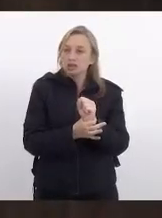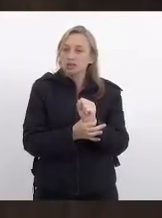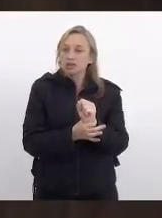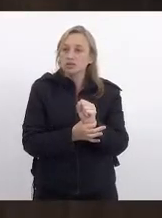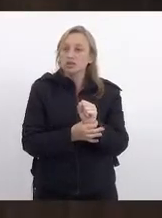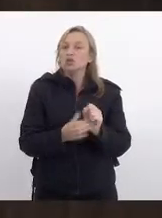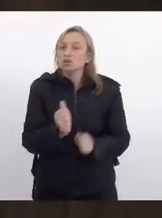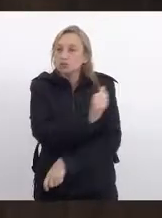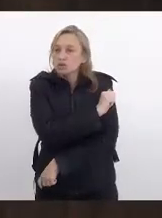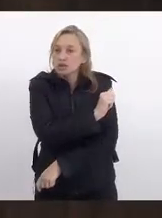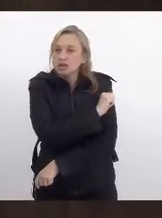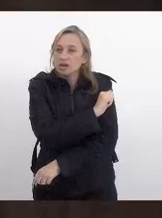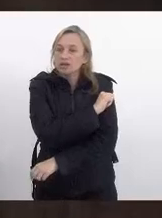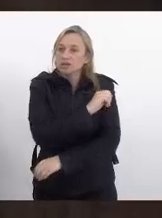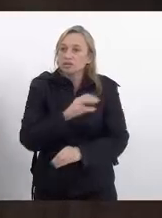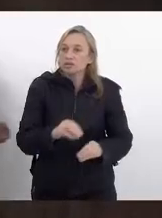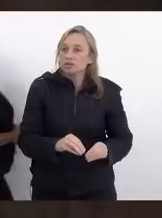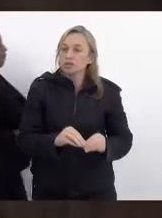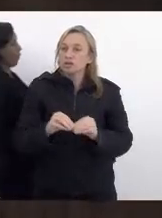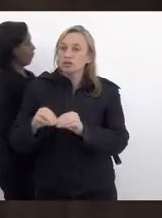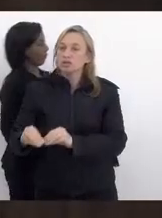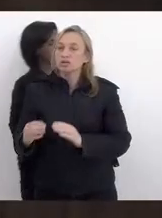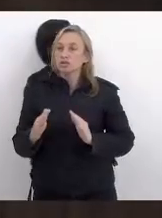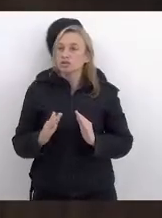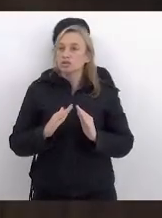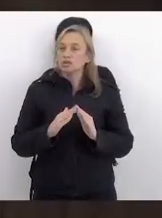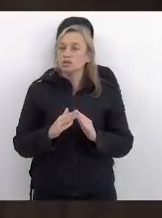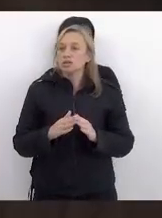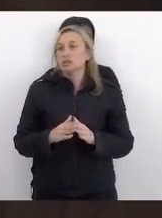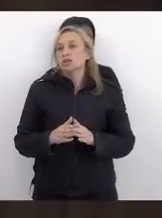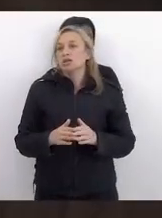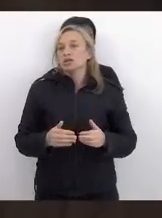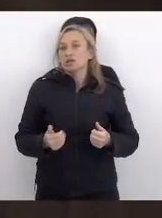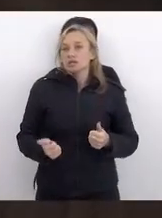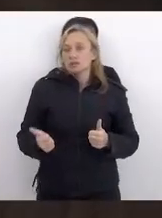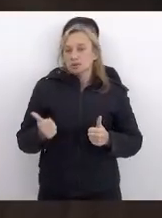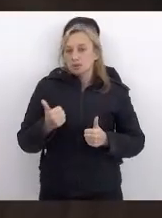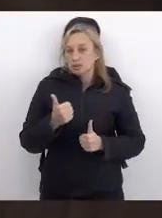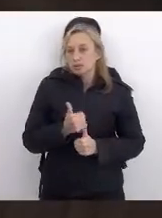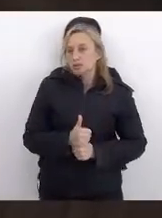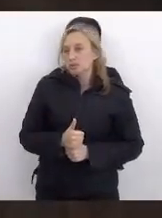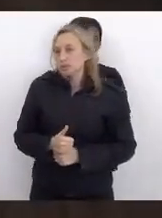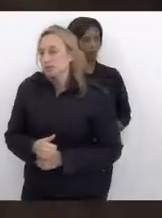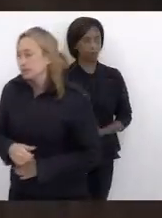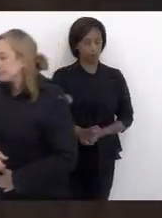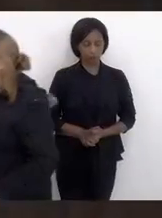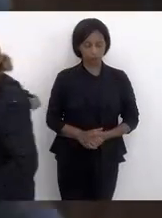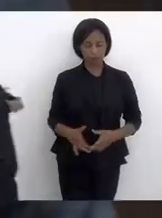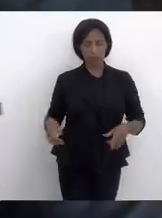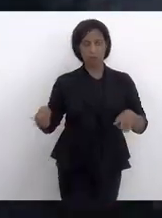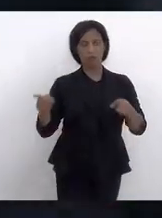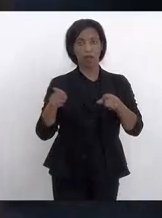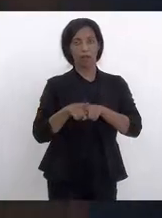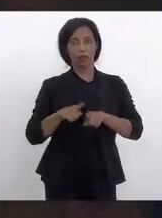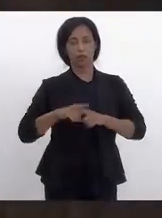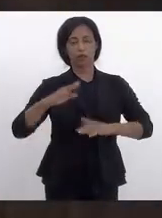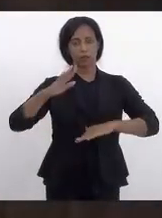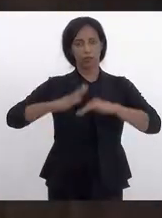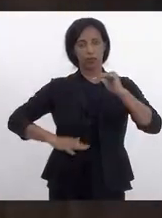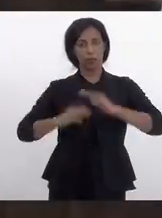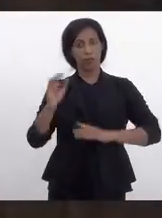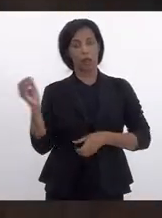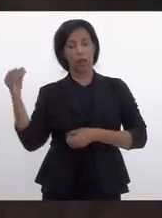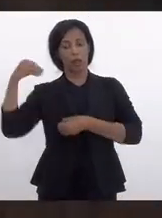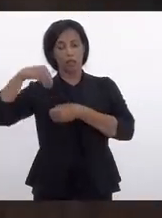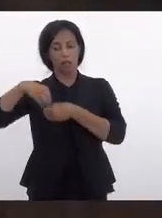dos alunos que são transportados por esses veículos escolares e naturalmente dos profissionais também que atuam nesses